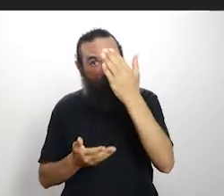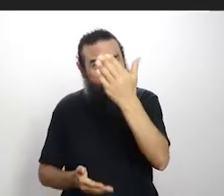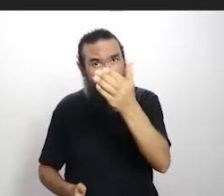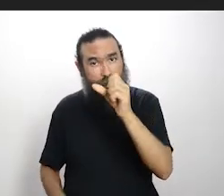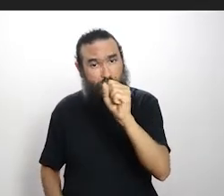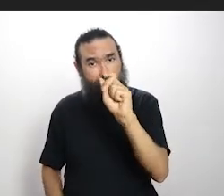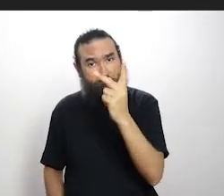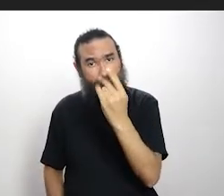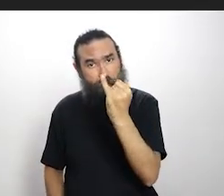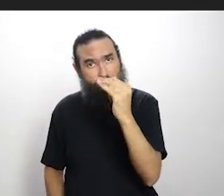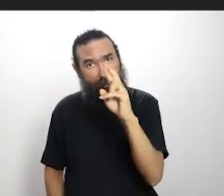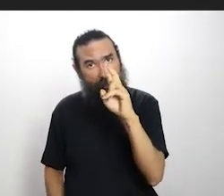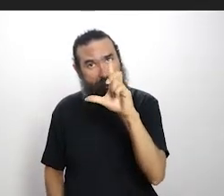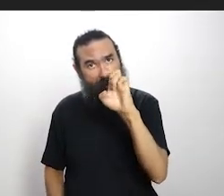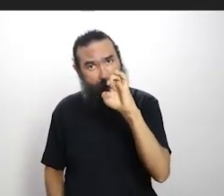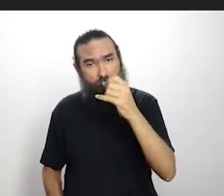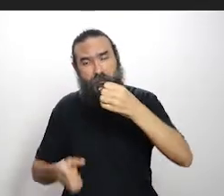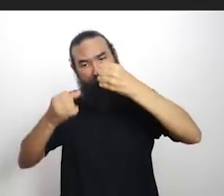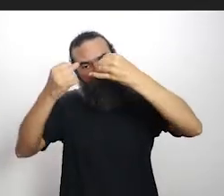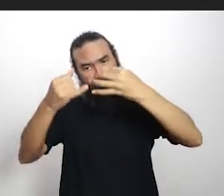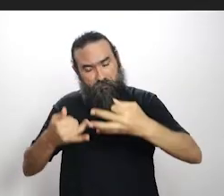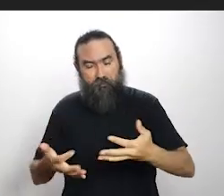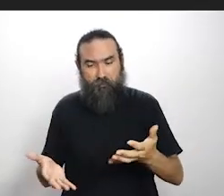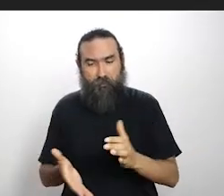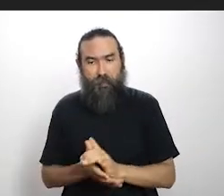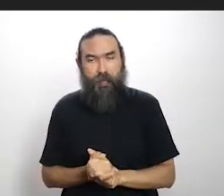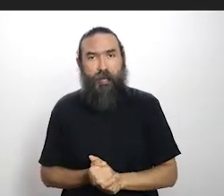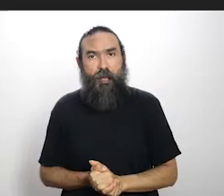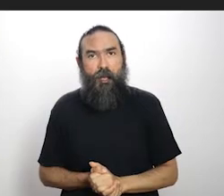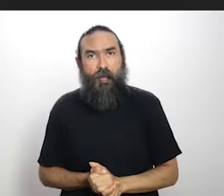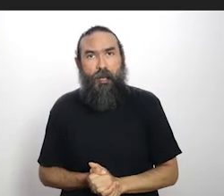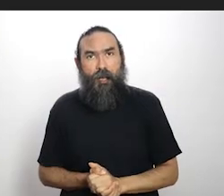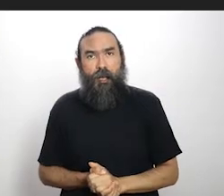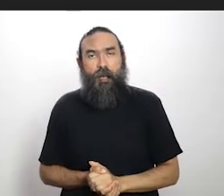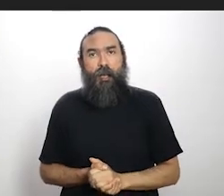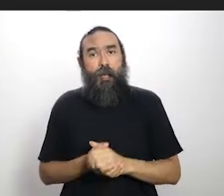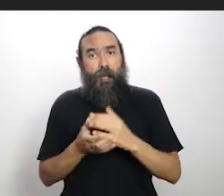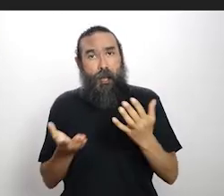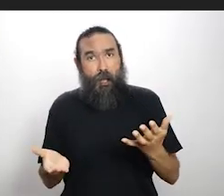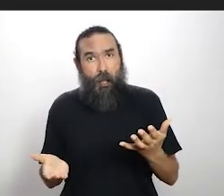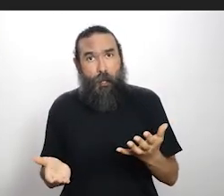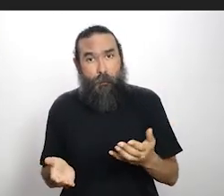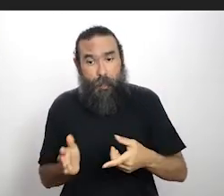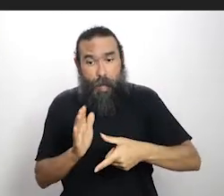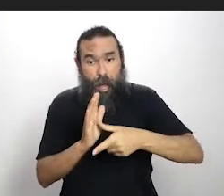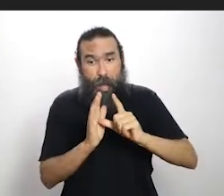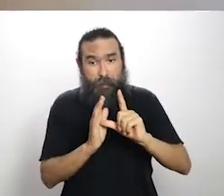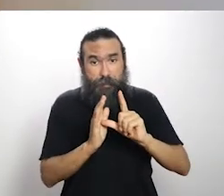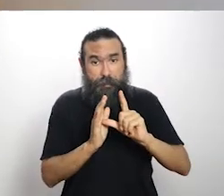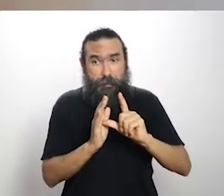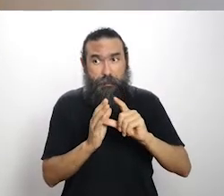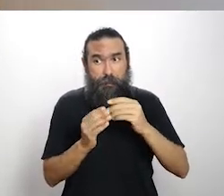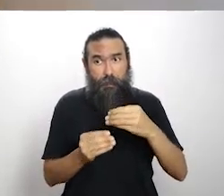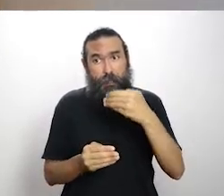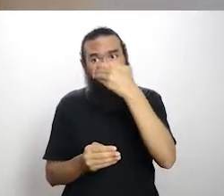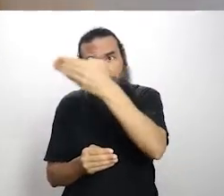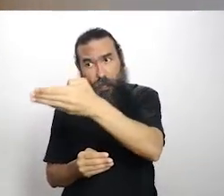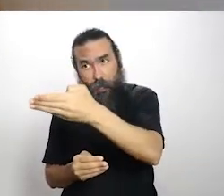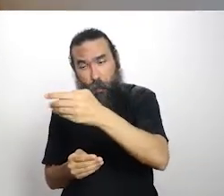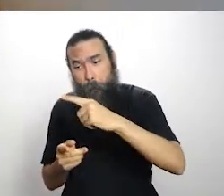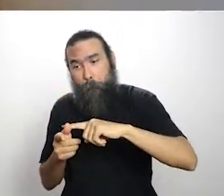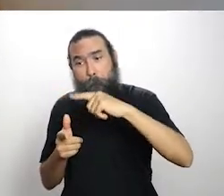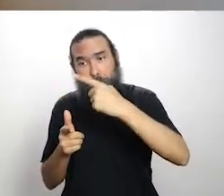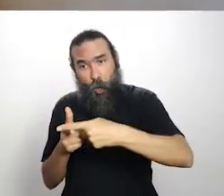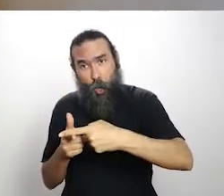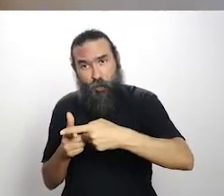Obrigado, Shirley, pela sua explanação, né? Então, assim, antes de passar para a nossa próxima